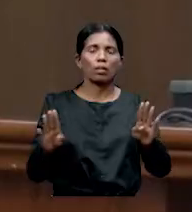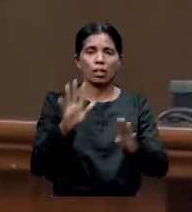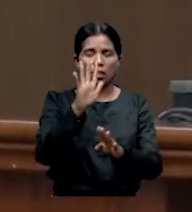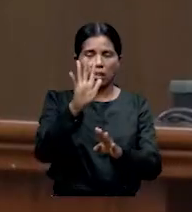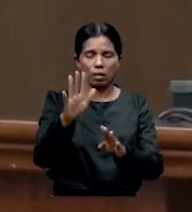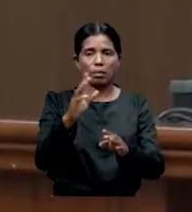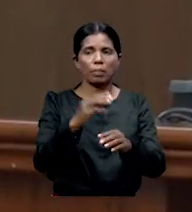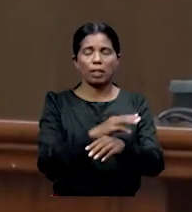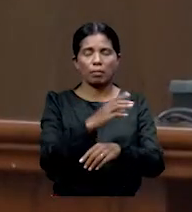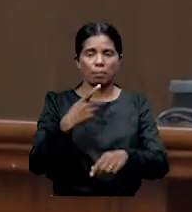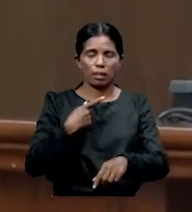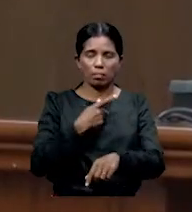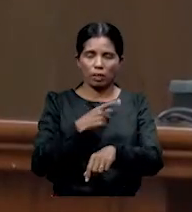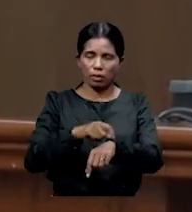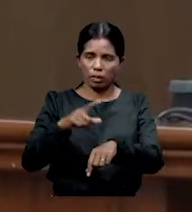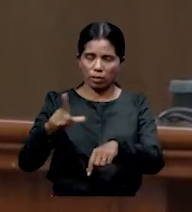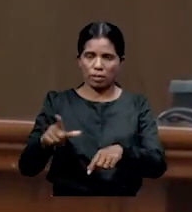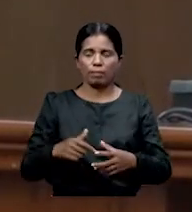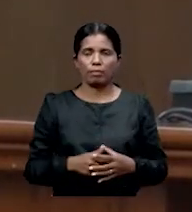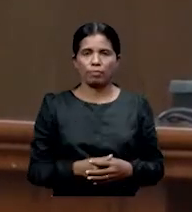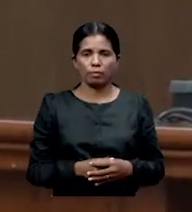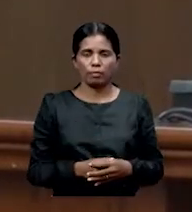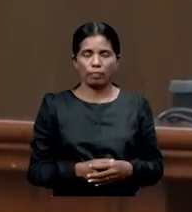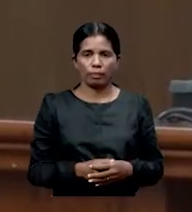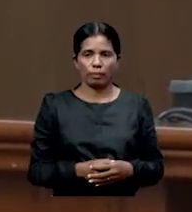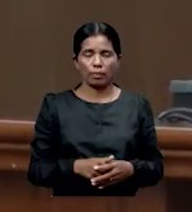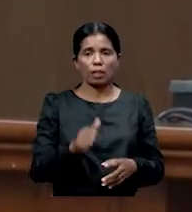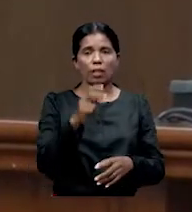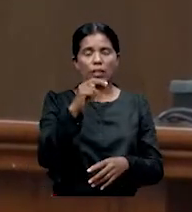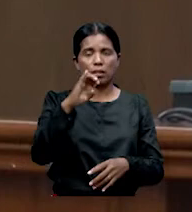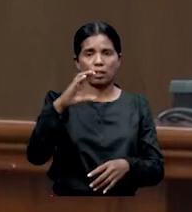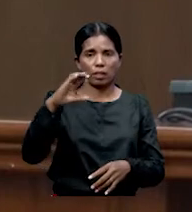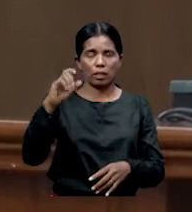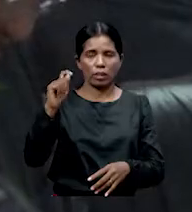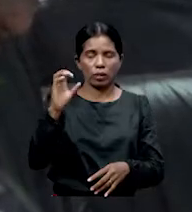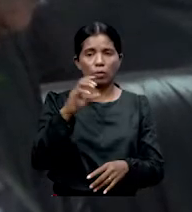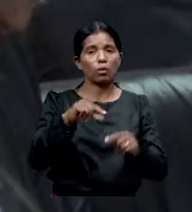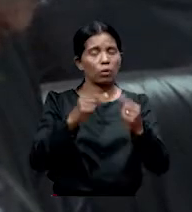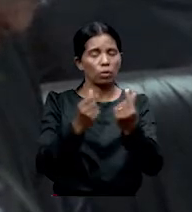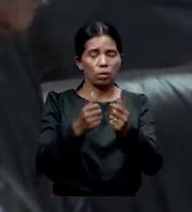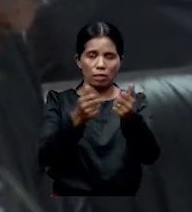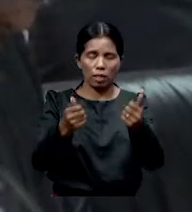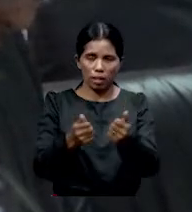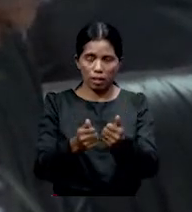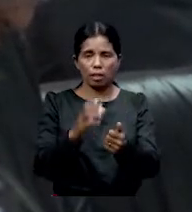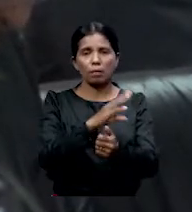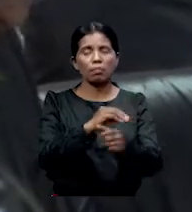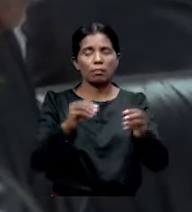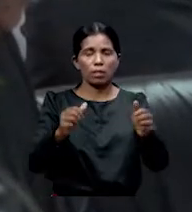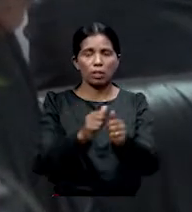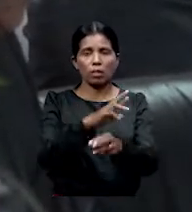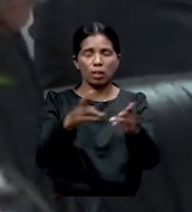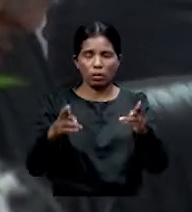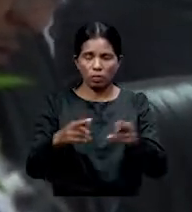Parlamento Nacional, quinta legislatura. Aniceto Guterres López até tem, Grupo Artes Marciais no Rituais Sira tem que